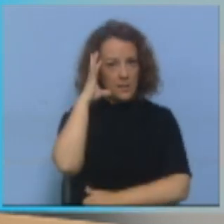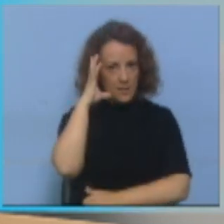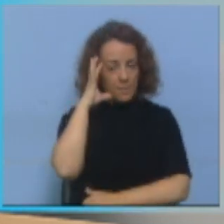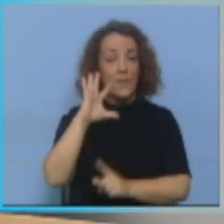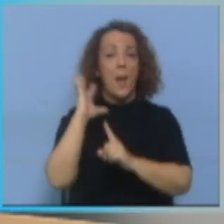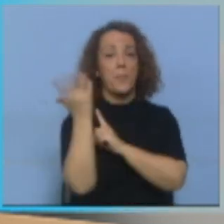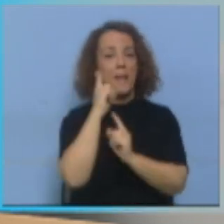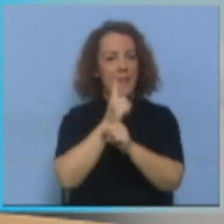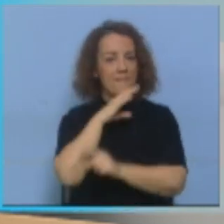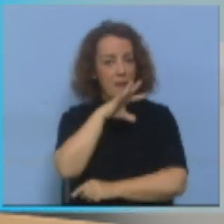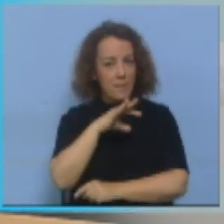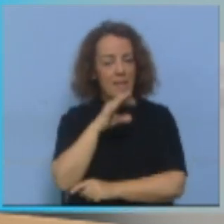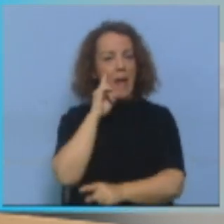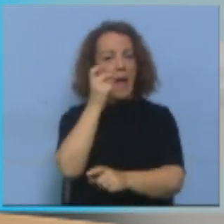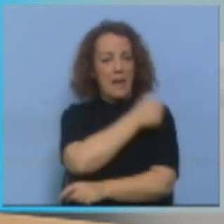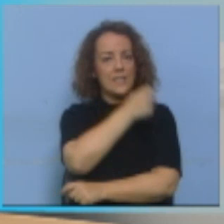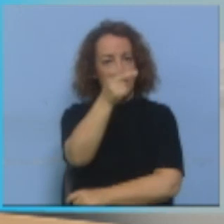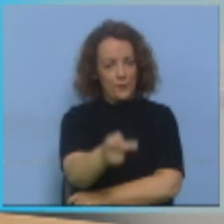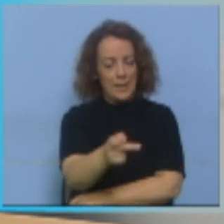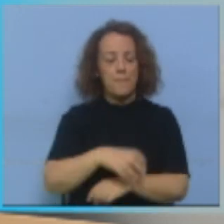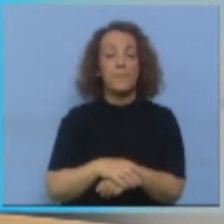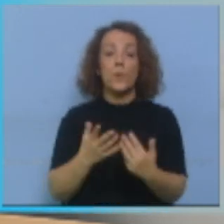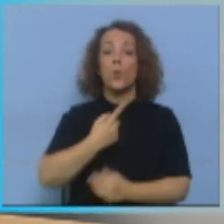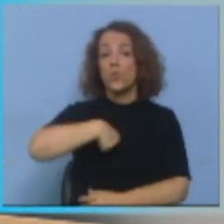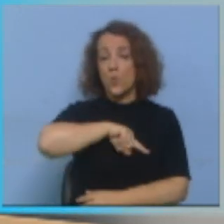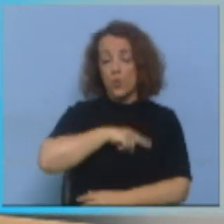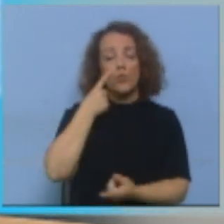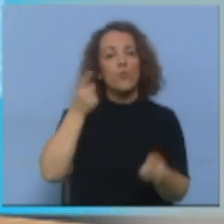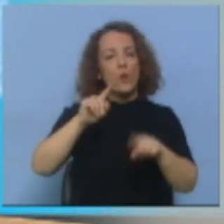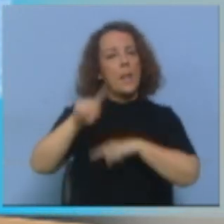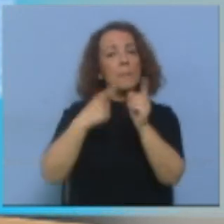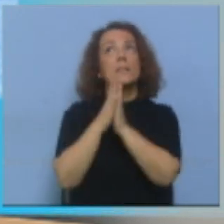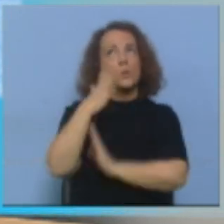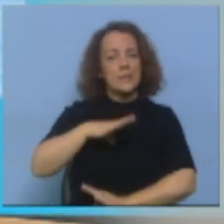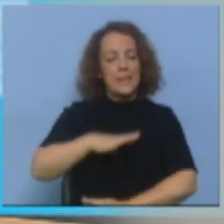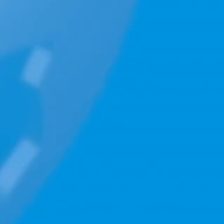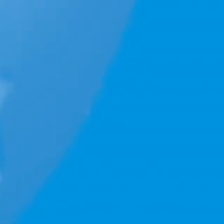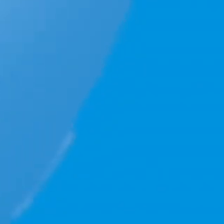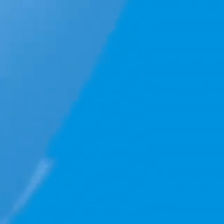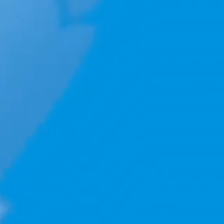ambiente familiar e fique em casa. Nós regressamos amanhã, se Deus quiser.